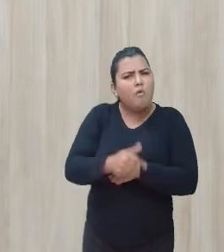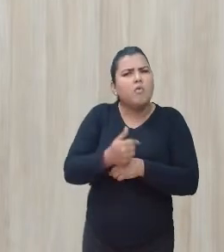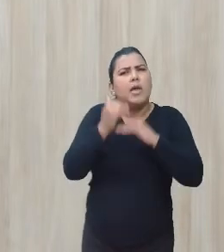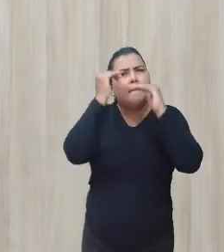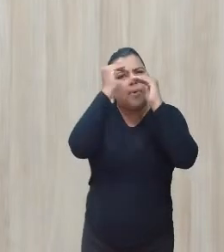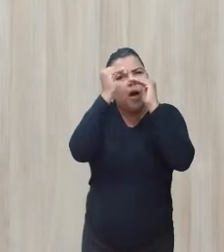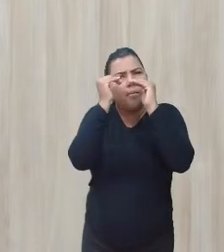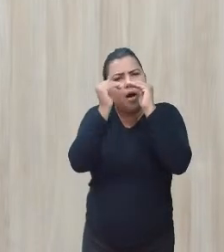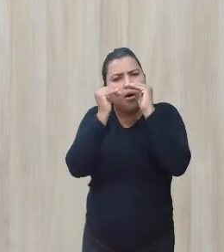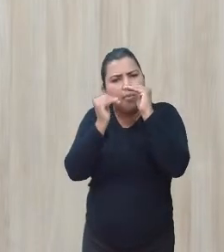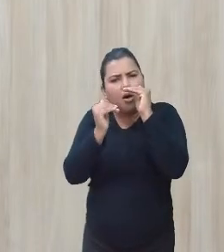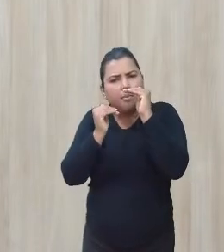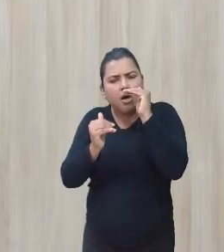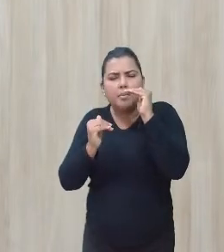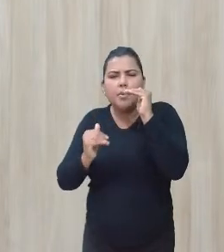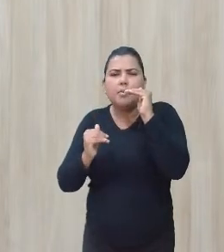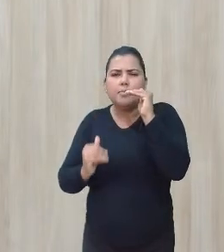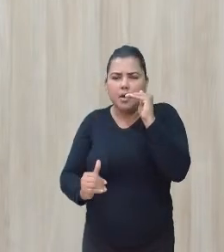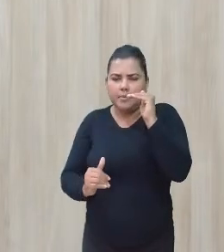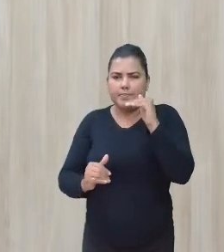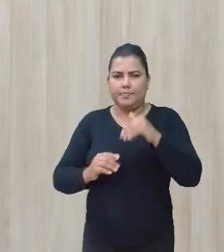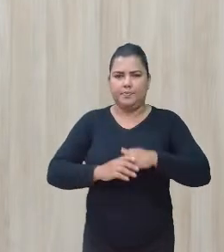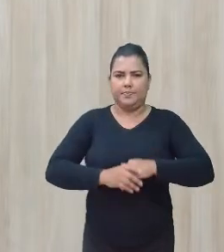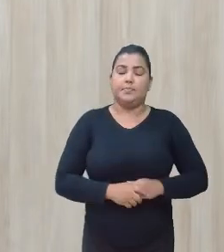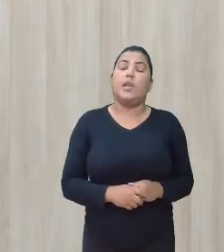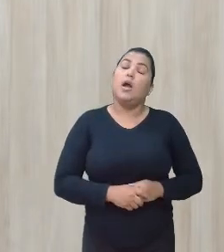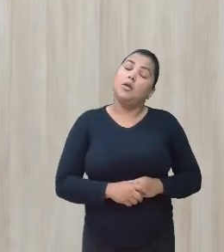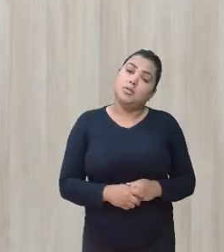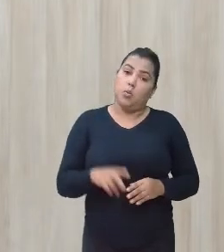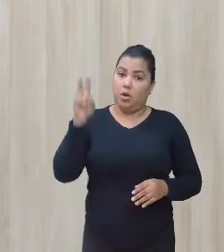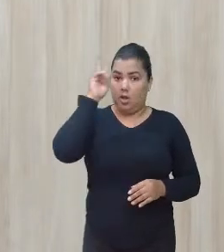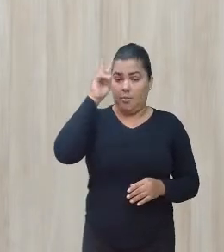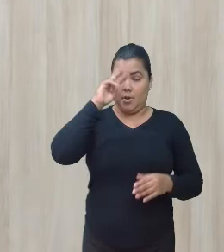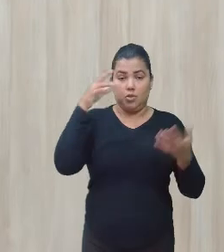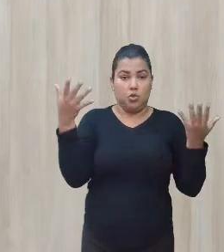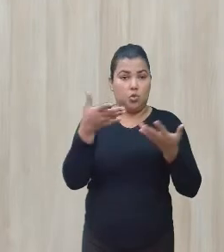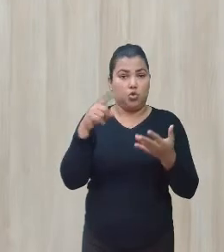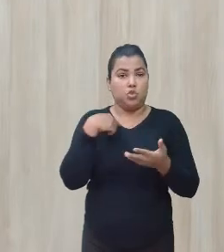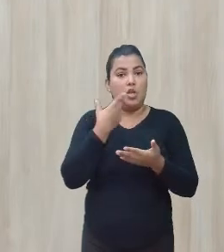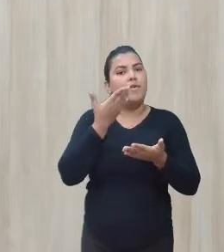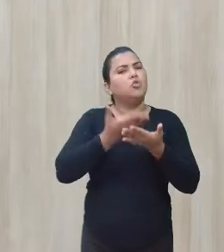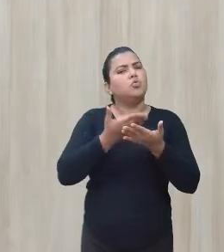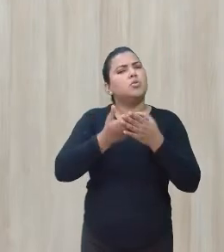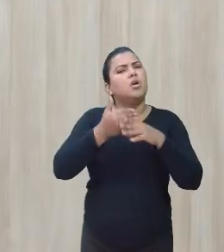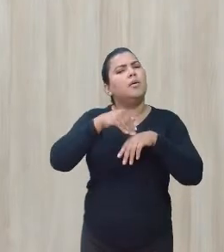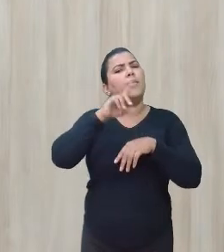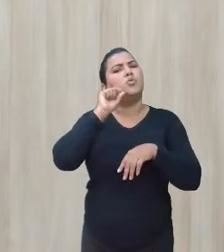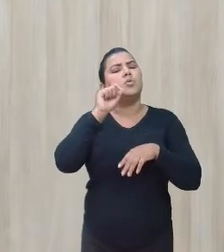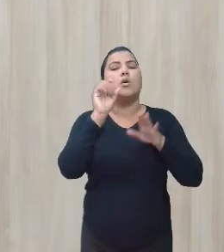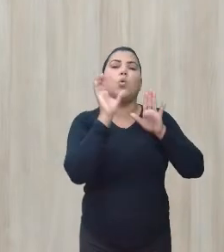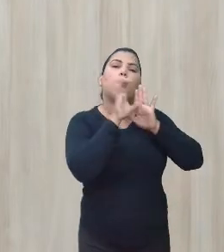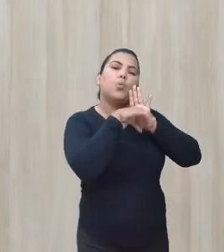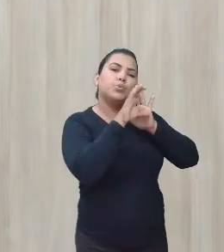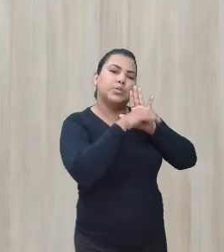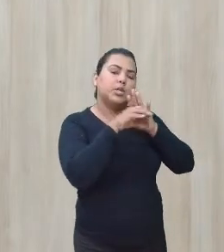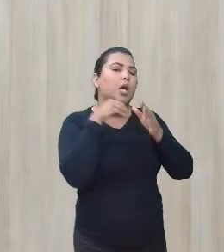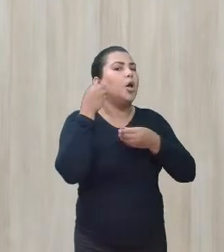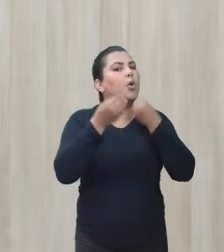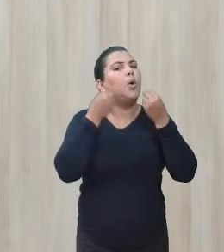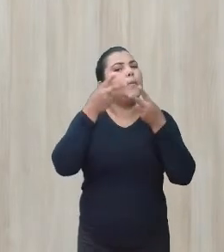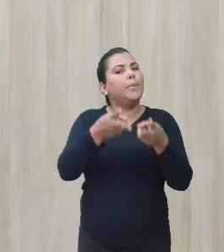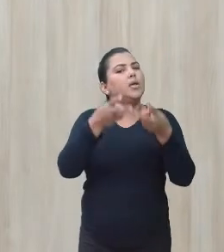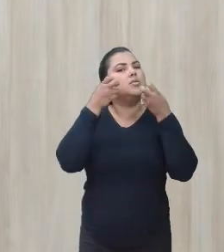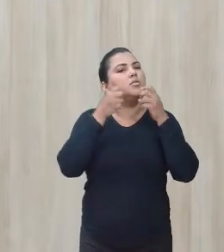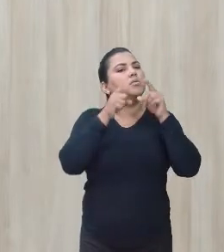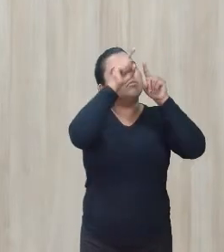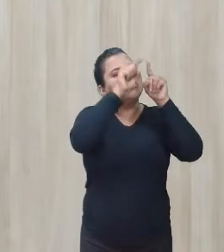gente vai tentar explorar mais a questão do conceito aqui, tá certo? Então, como é que a gente vai enxergar essas dimensões